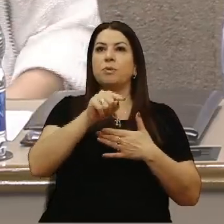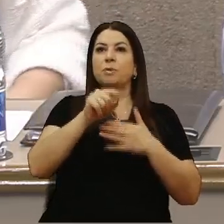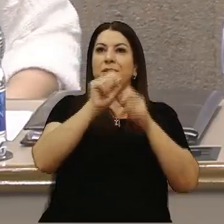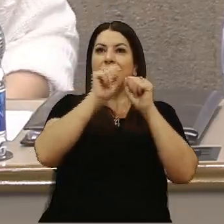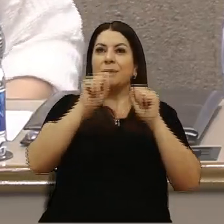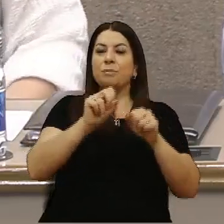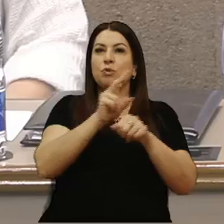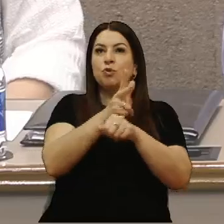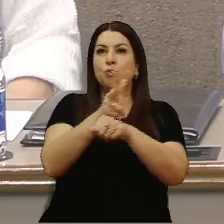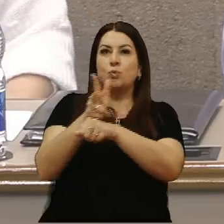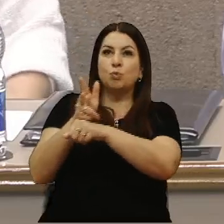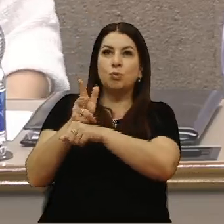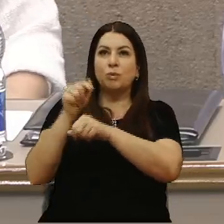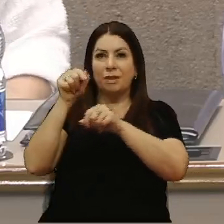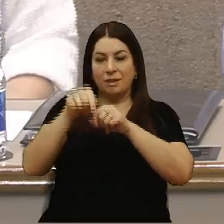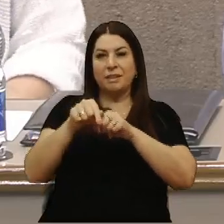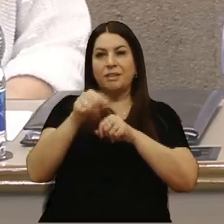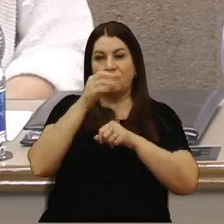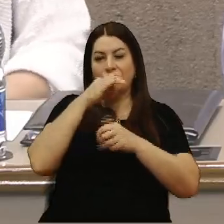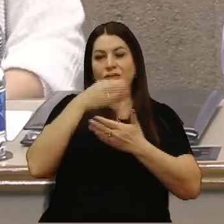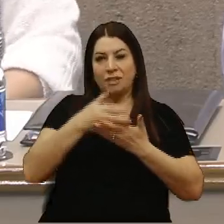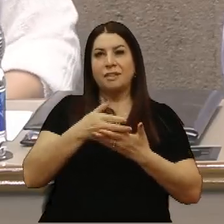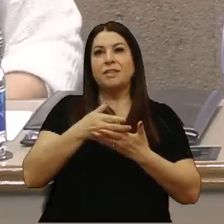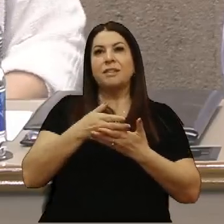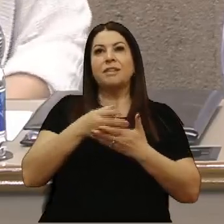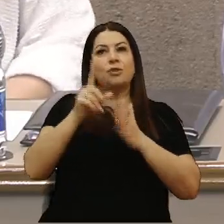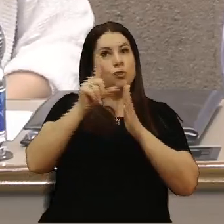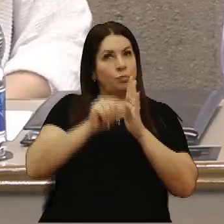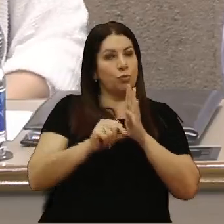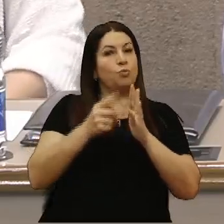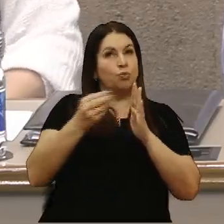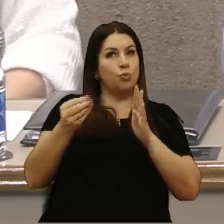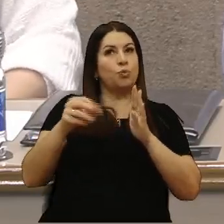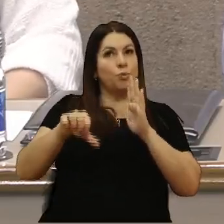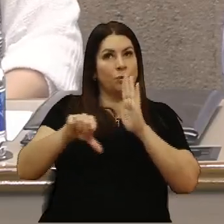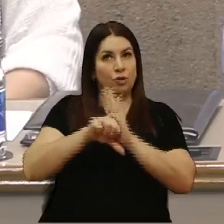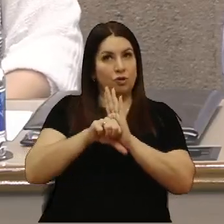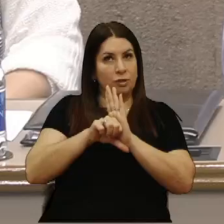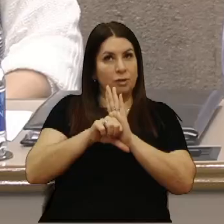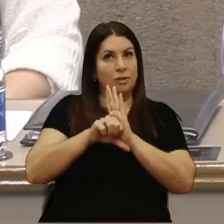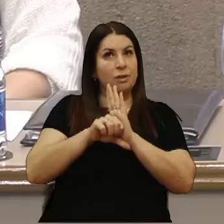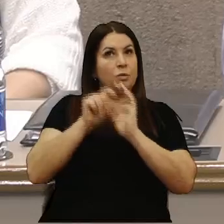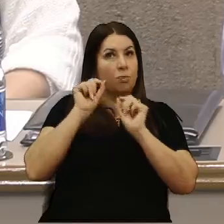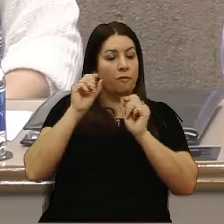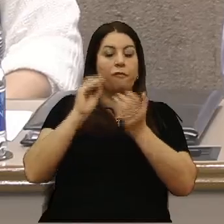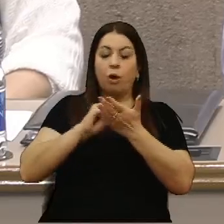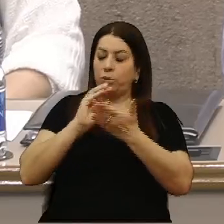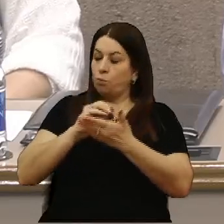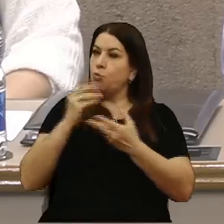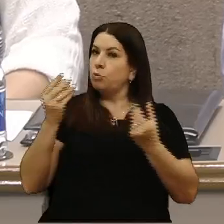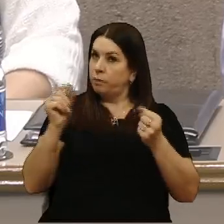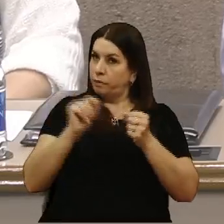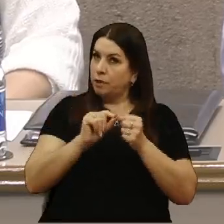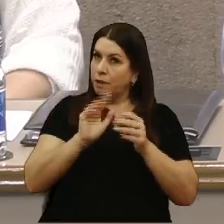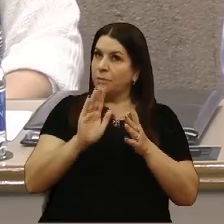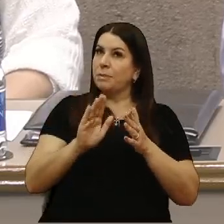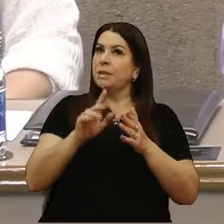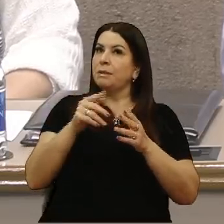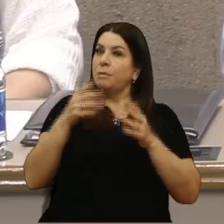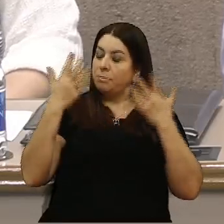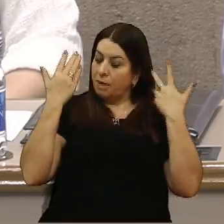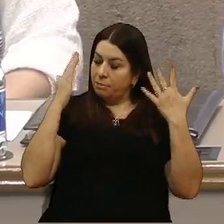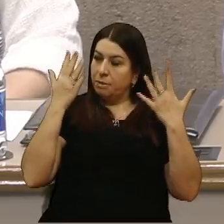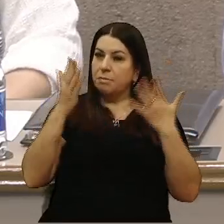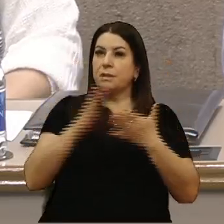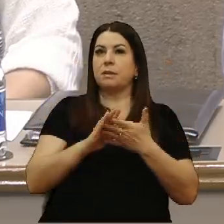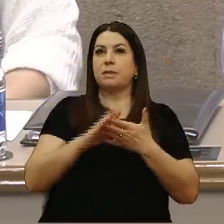de monitoramento aqui na cidade de Caxias do Sul e tem diminuído muito a criminalidade. Muito há o que fazer. Muito há o que fazer, mas